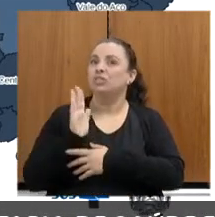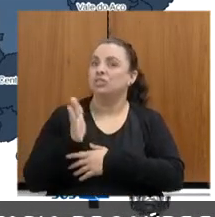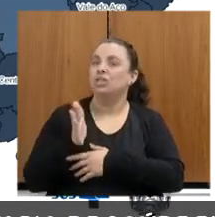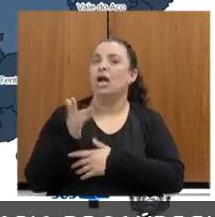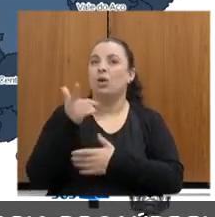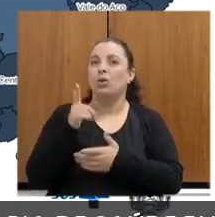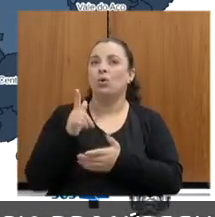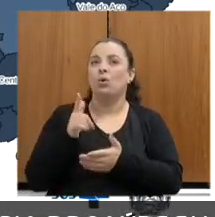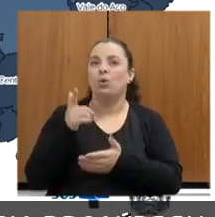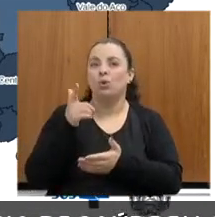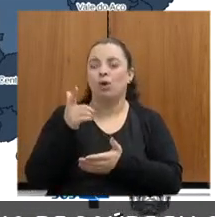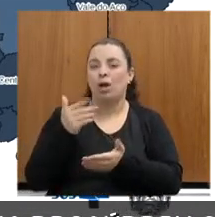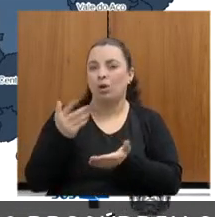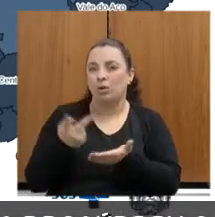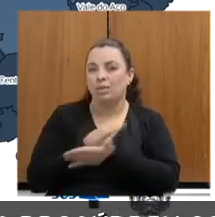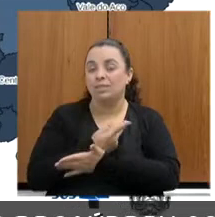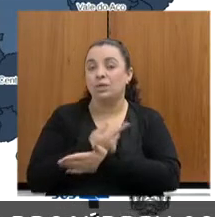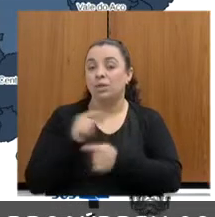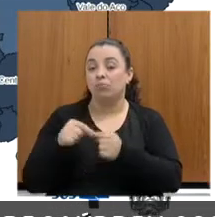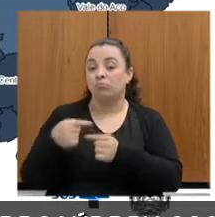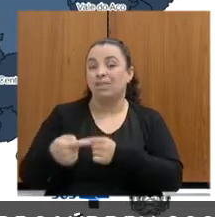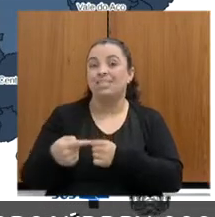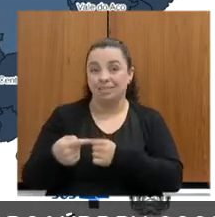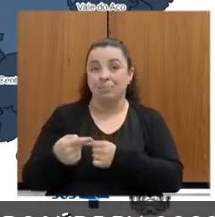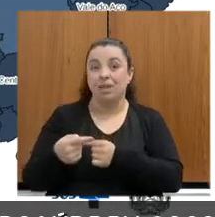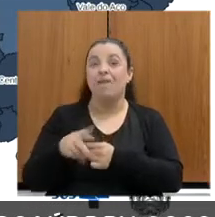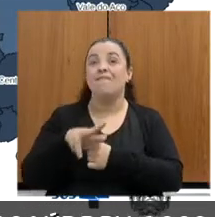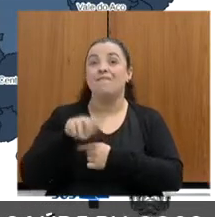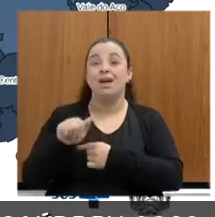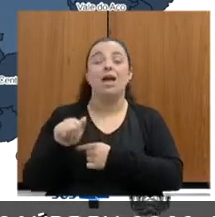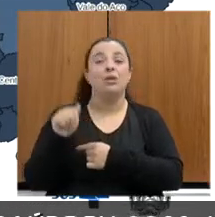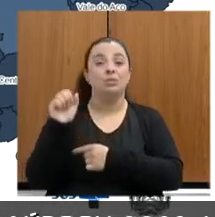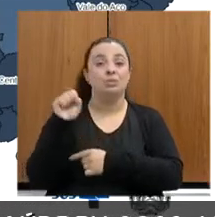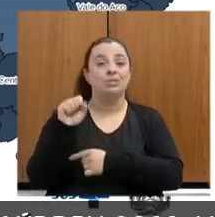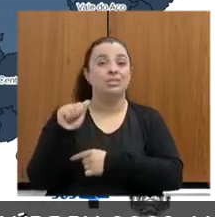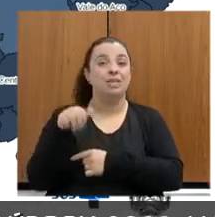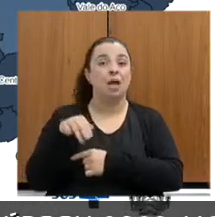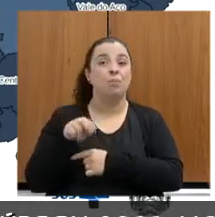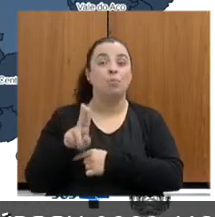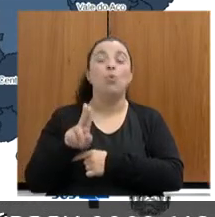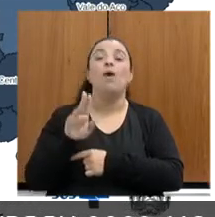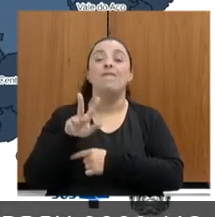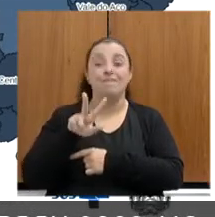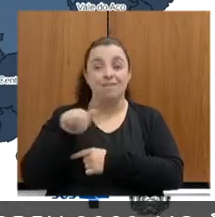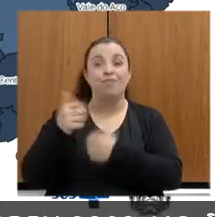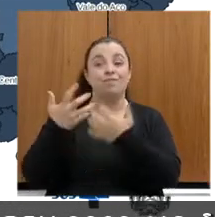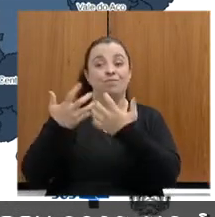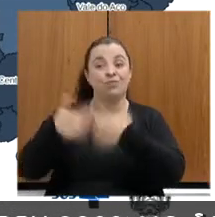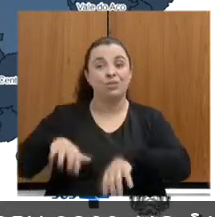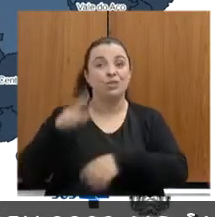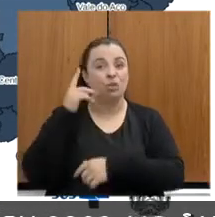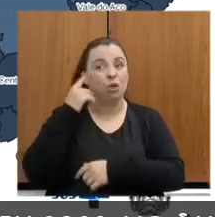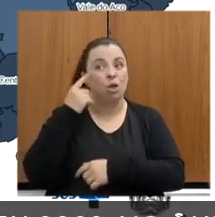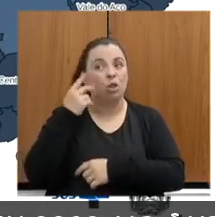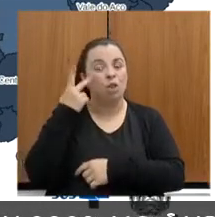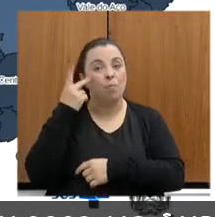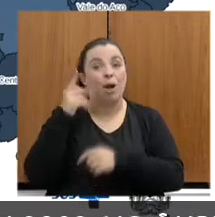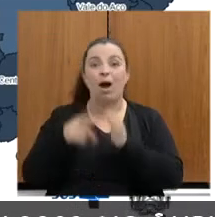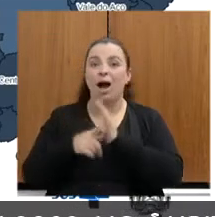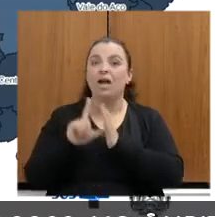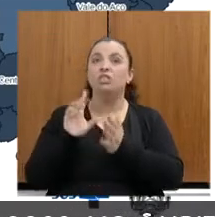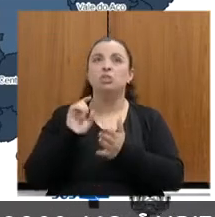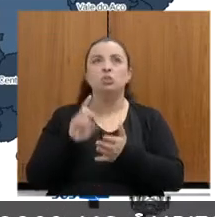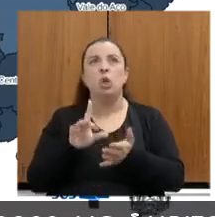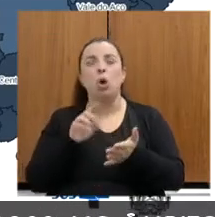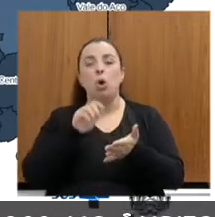então Daqui uma semana o SAMU já estará rodando Era só a contratação do seguro de algumas